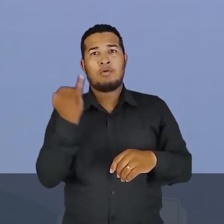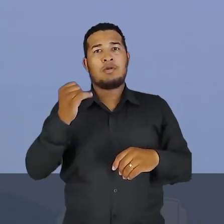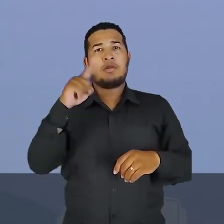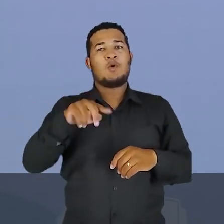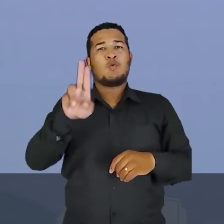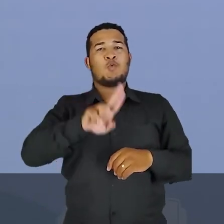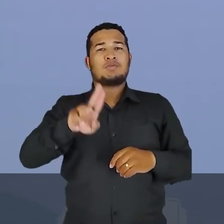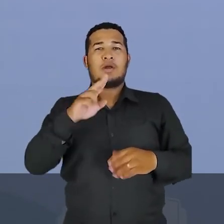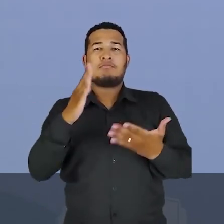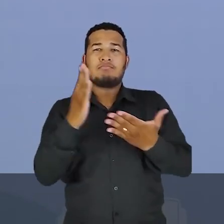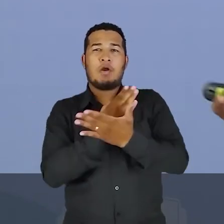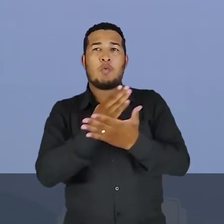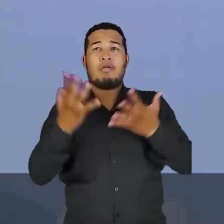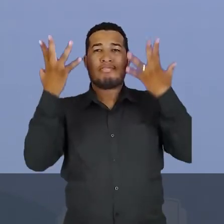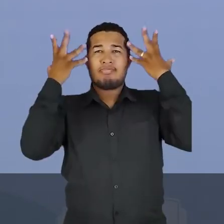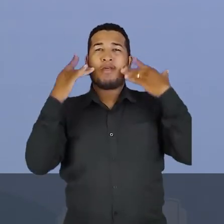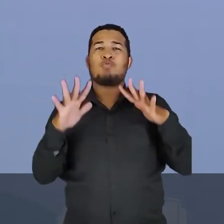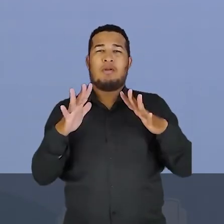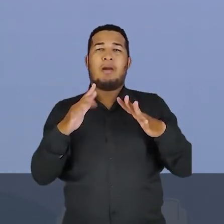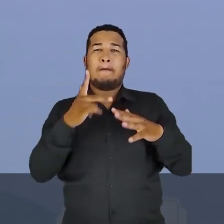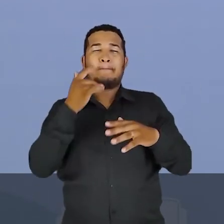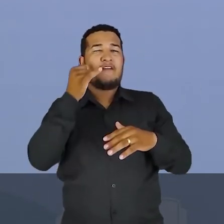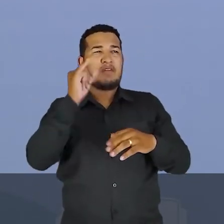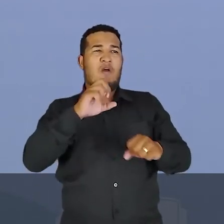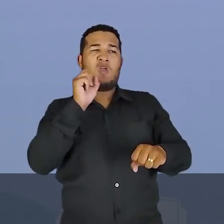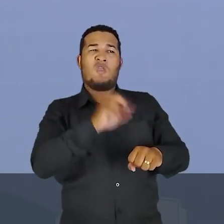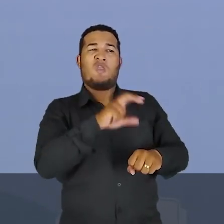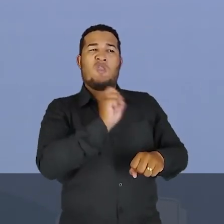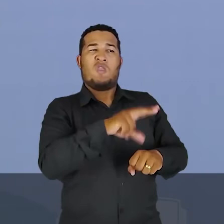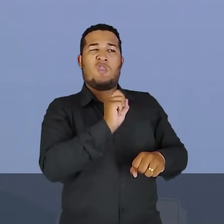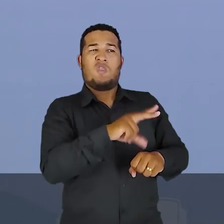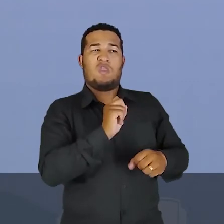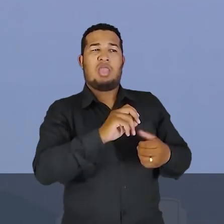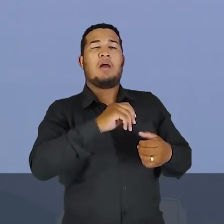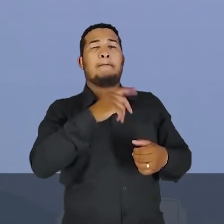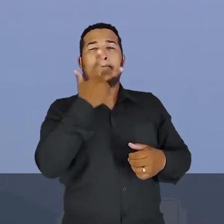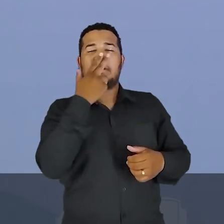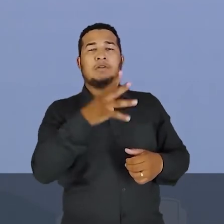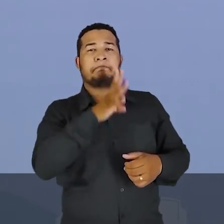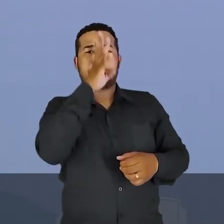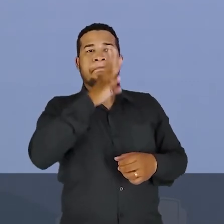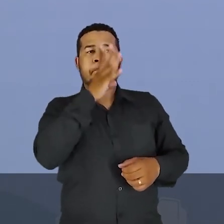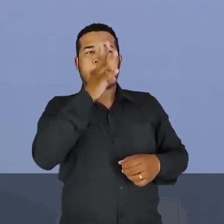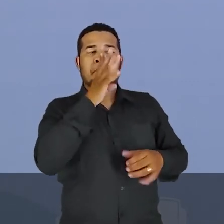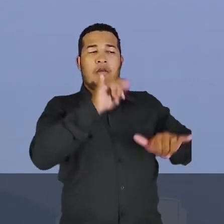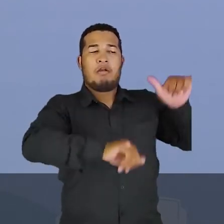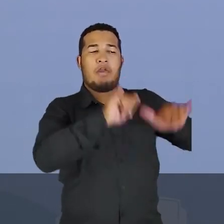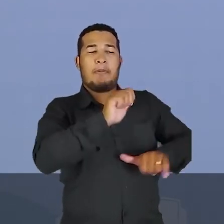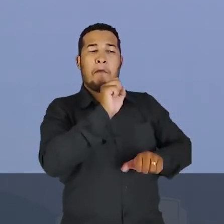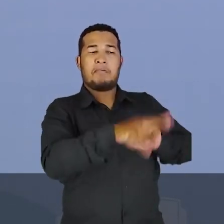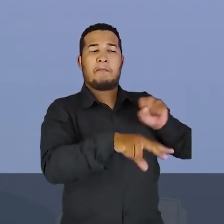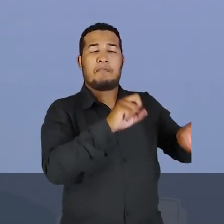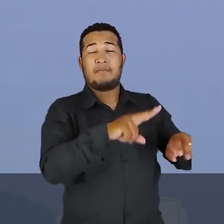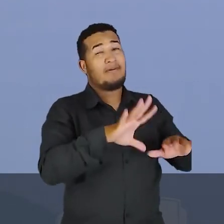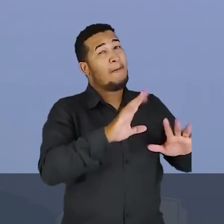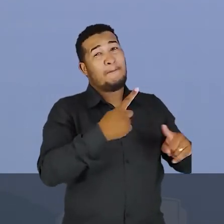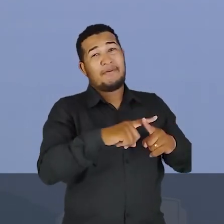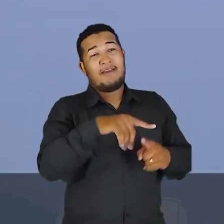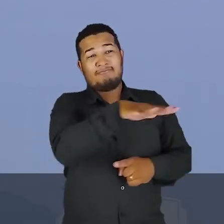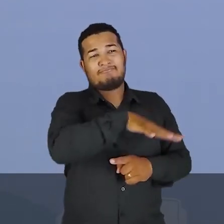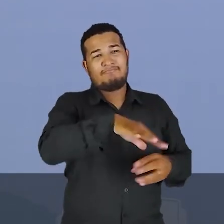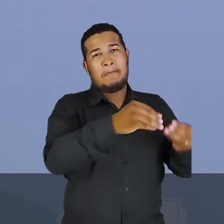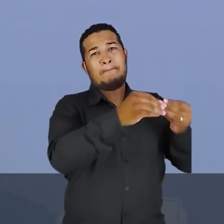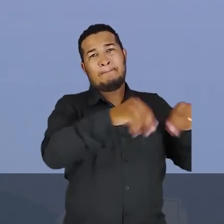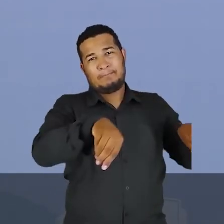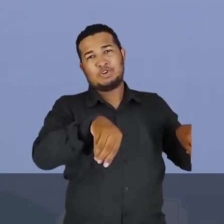utilizar formicidas naturais, né, sem utilizar nenhum tipo de agrotóxico químico que pode prejudicar a qualidade do solo.